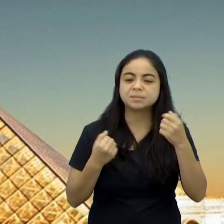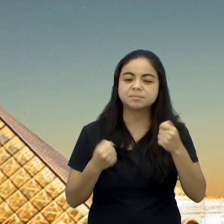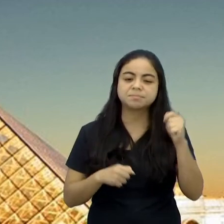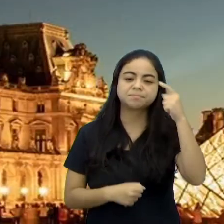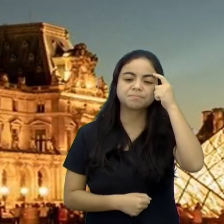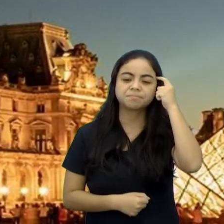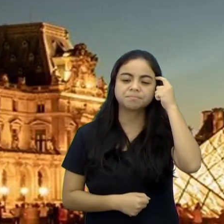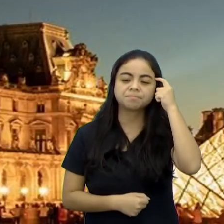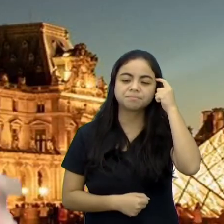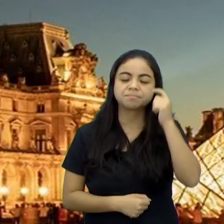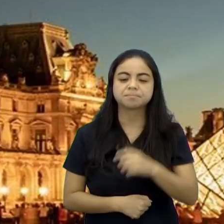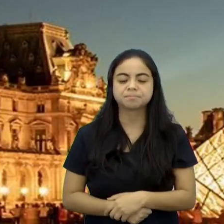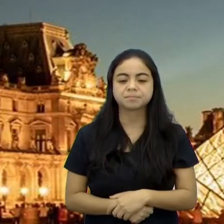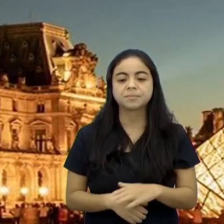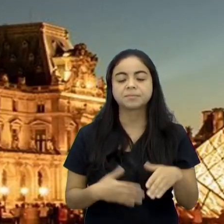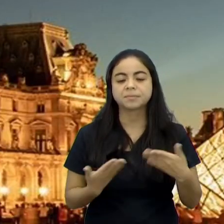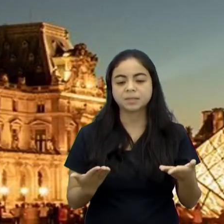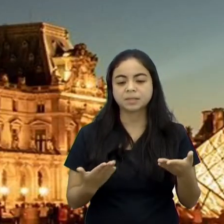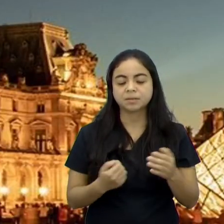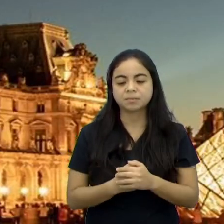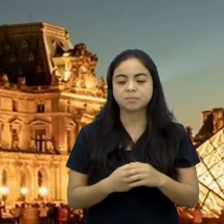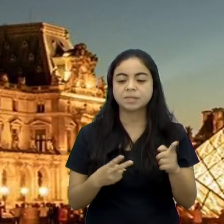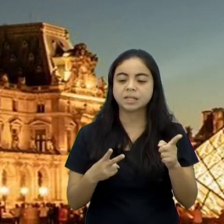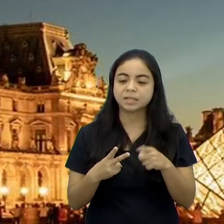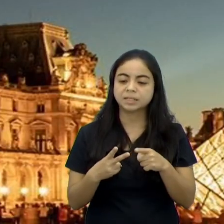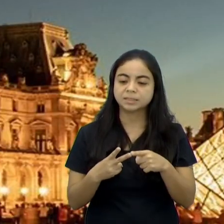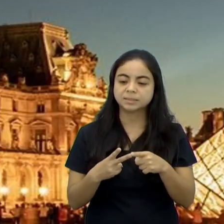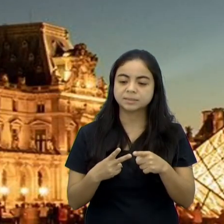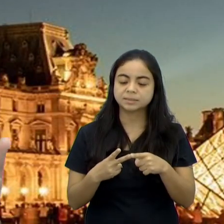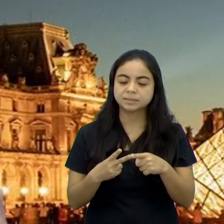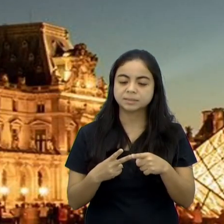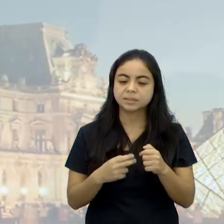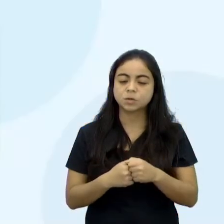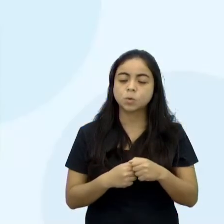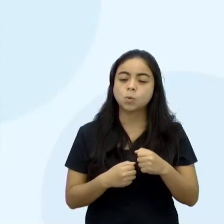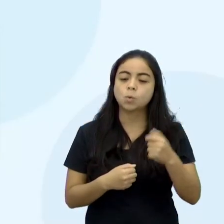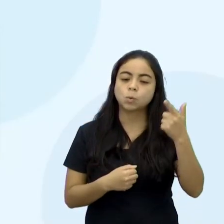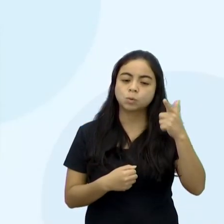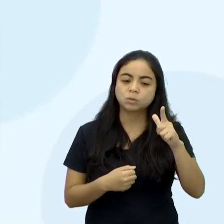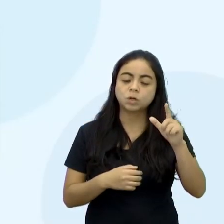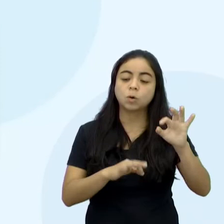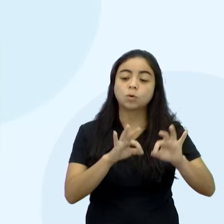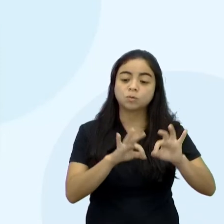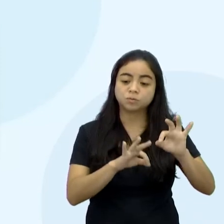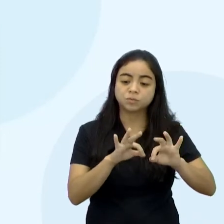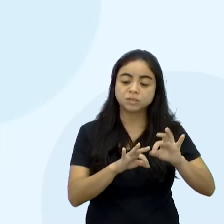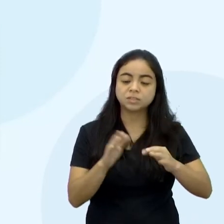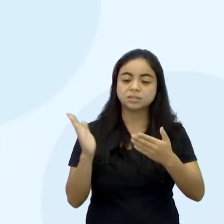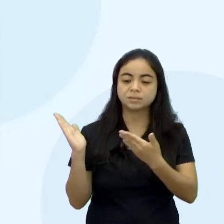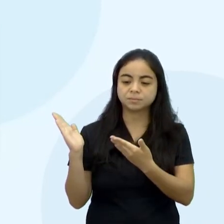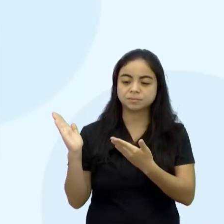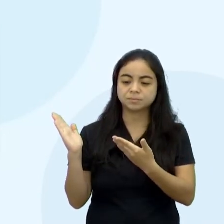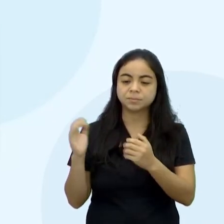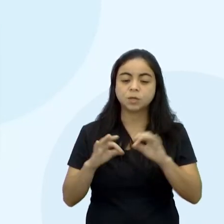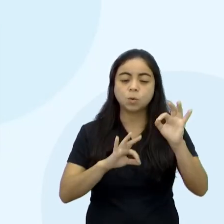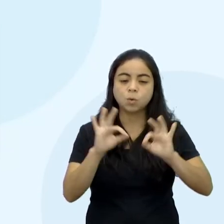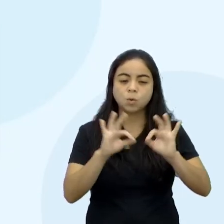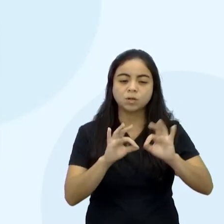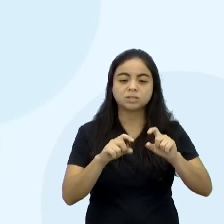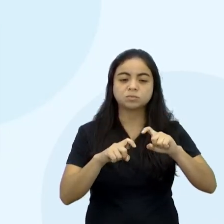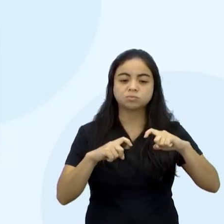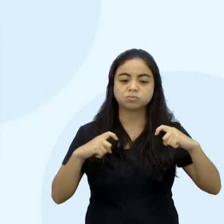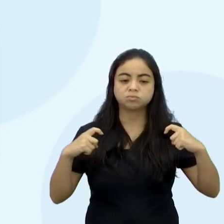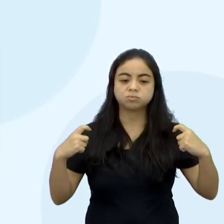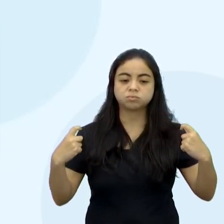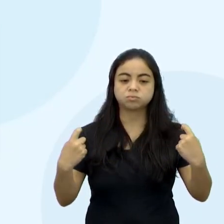pensadas. Muito bem. Então, no nosso segundo momento, vocês irão aí trabalhar com uma oficina, olha só na tela. Organize uma roda de conversa